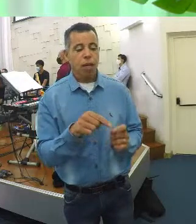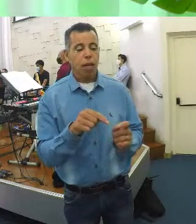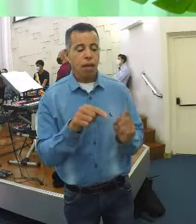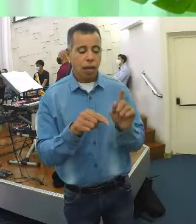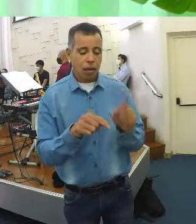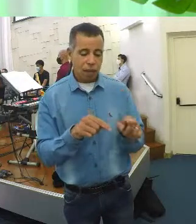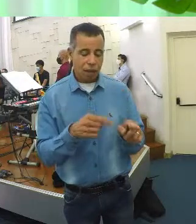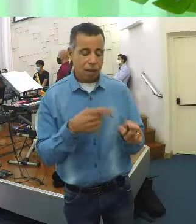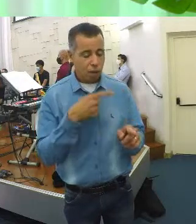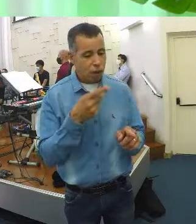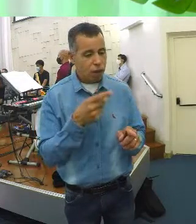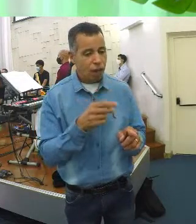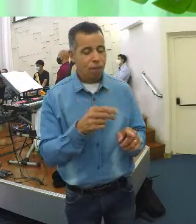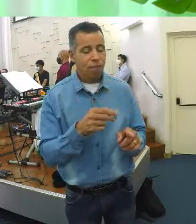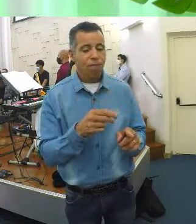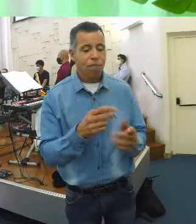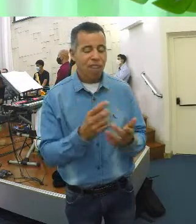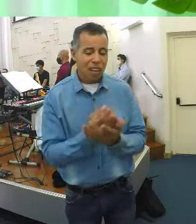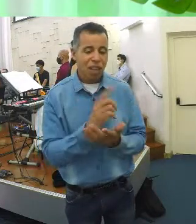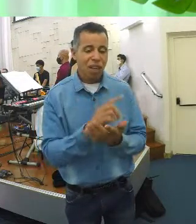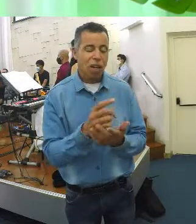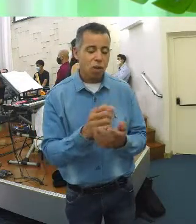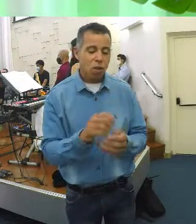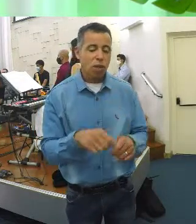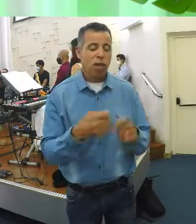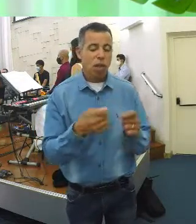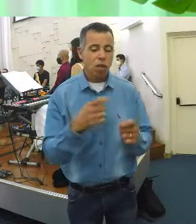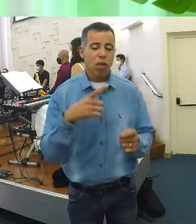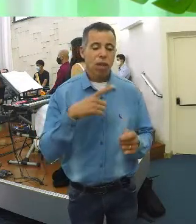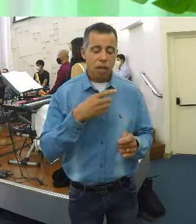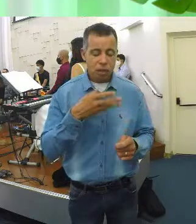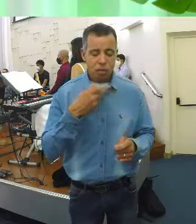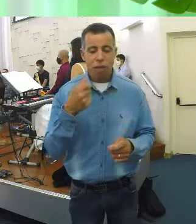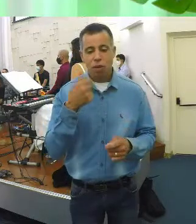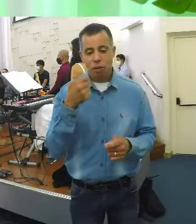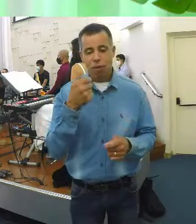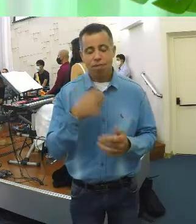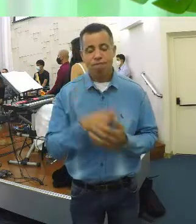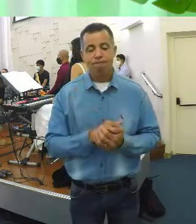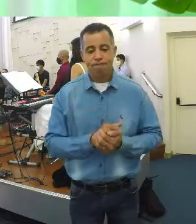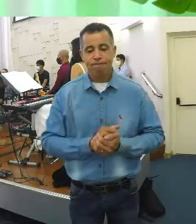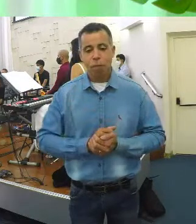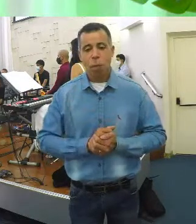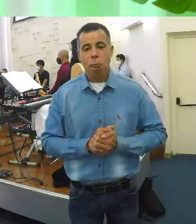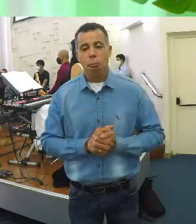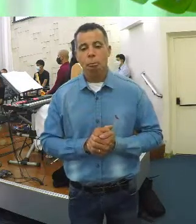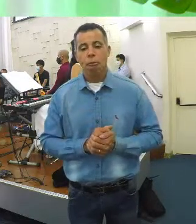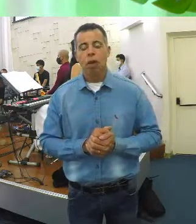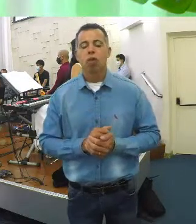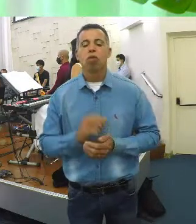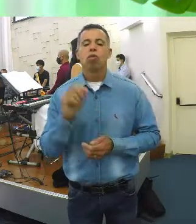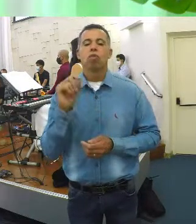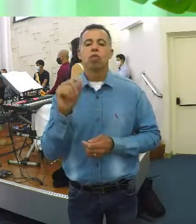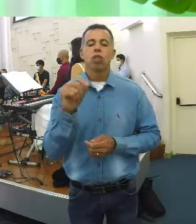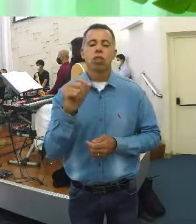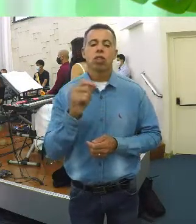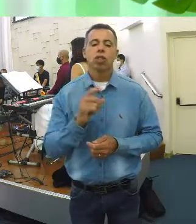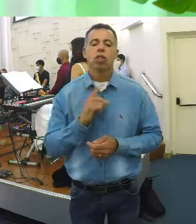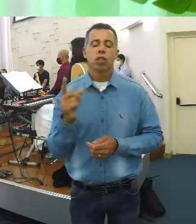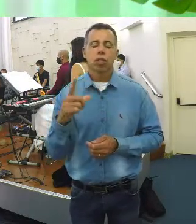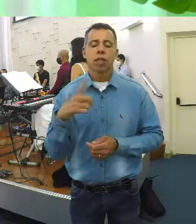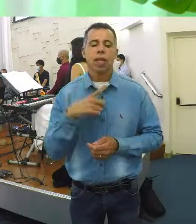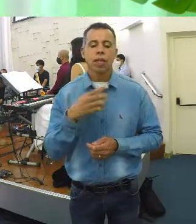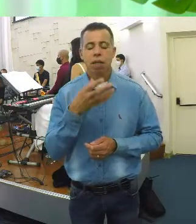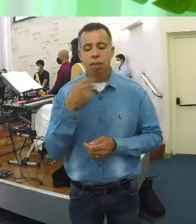tem de melhor. Cada um dá aquilo que tem de melhor. Irmãos, o que temos de melhor senão Cristo?